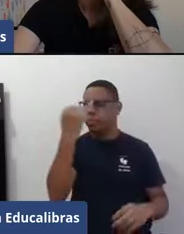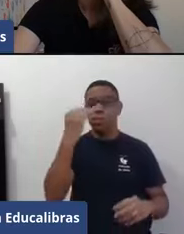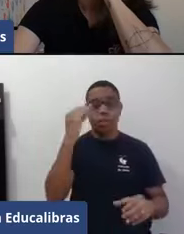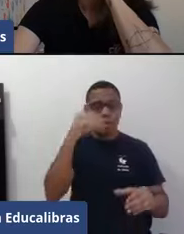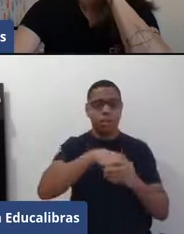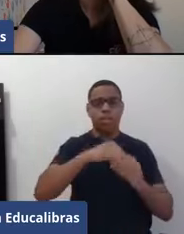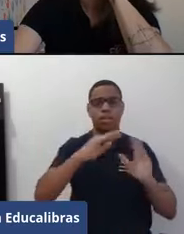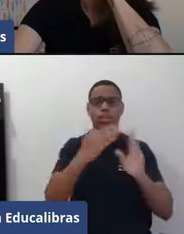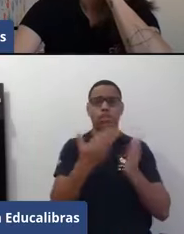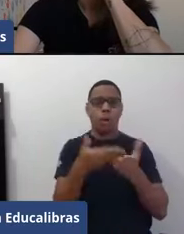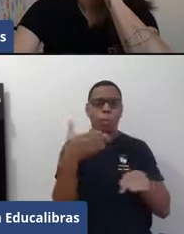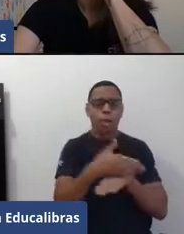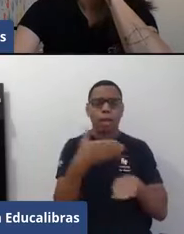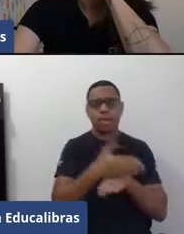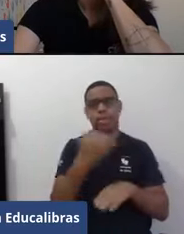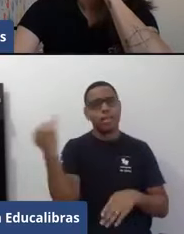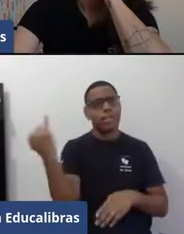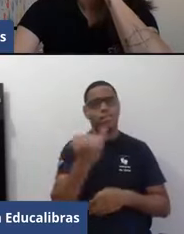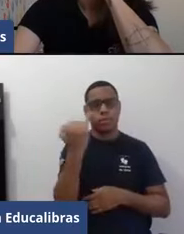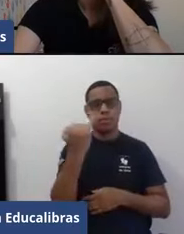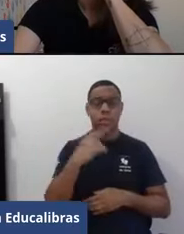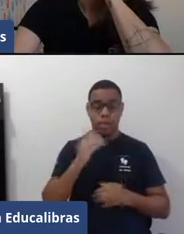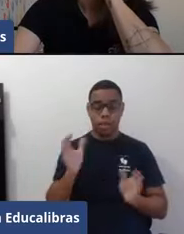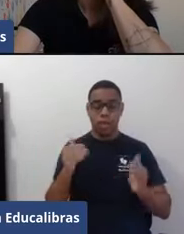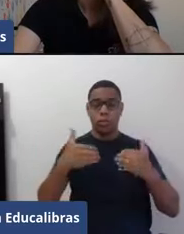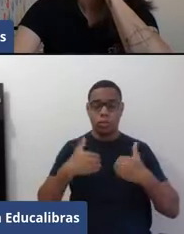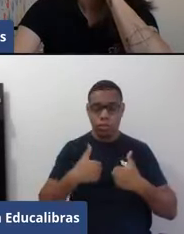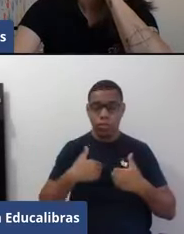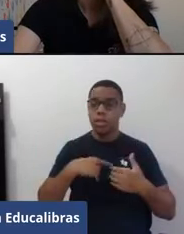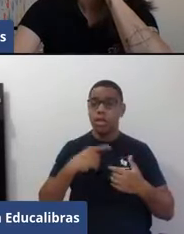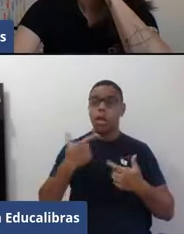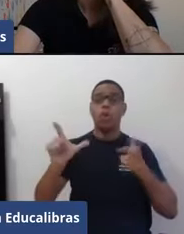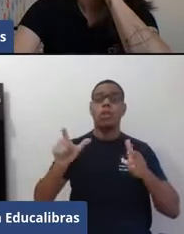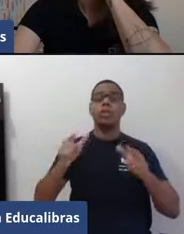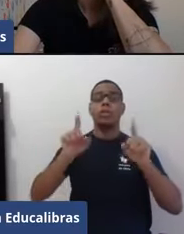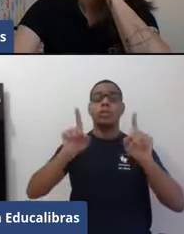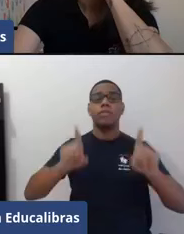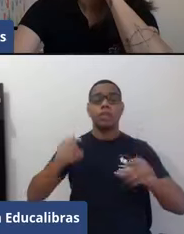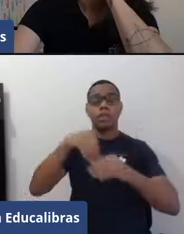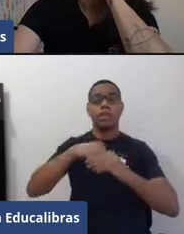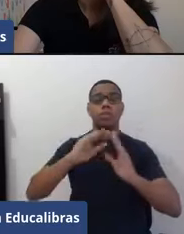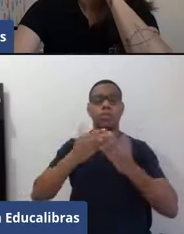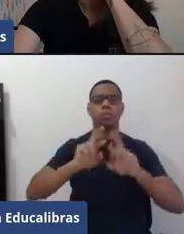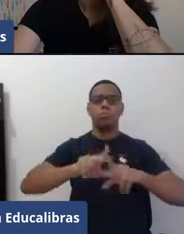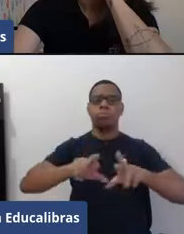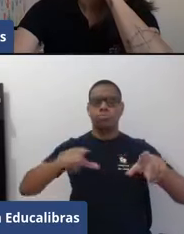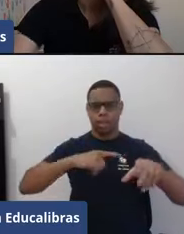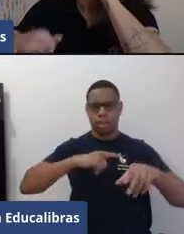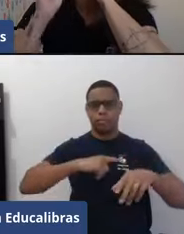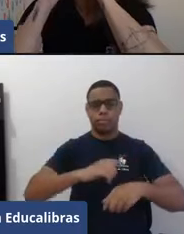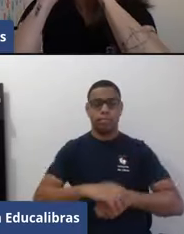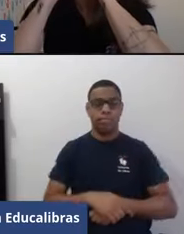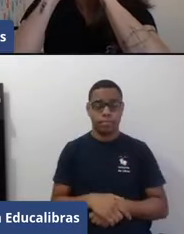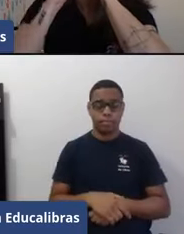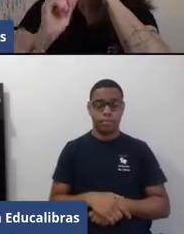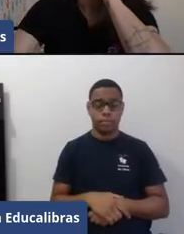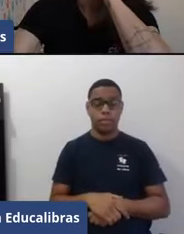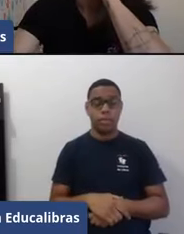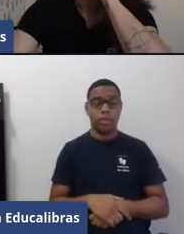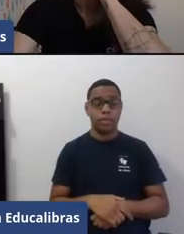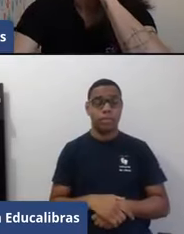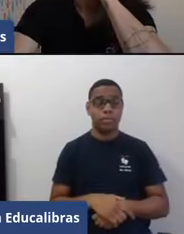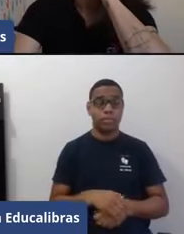escolas, por exemplo. Tem o autismo, tem outros tipos de deficiência na escola, mas eles entendem,